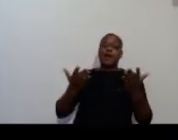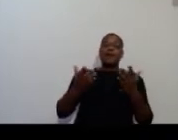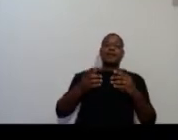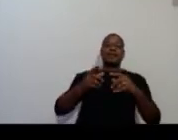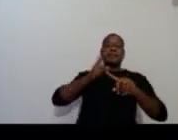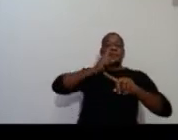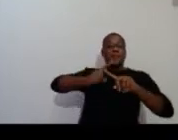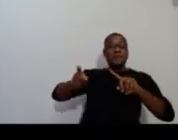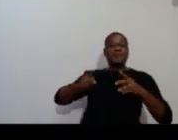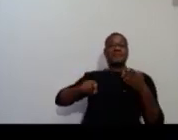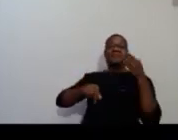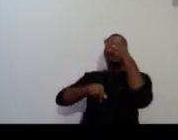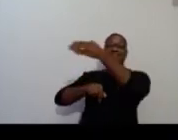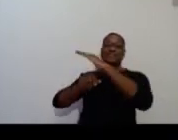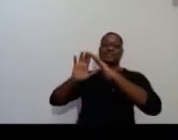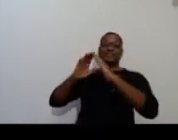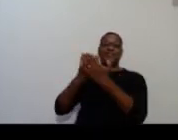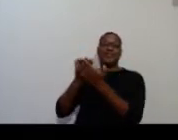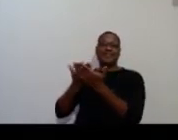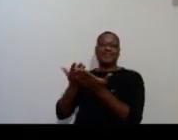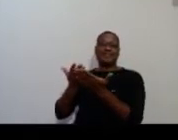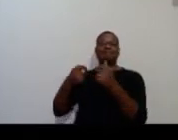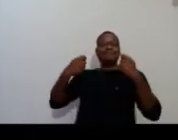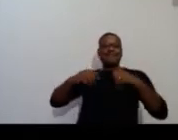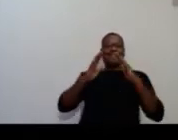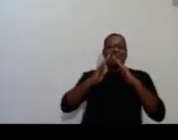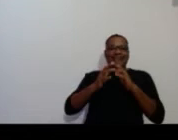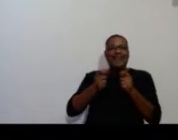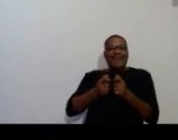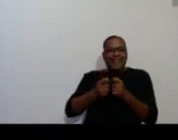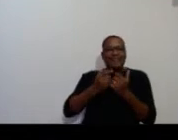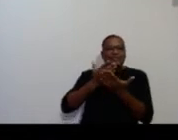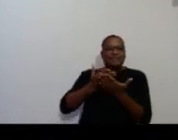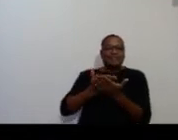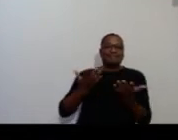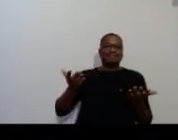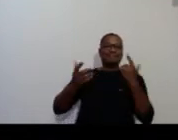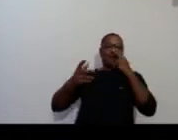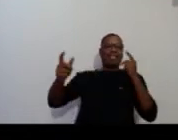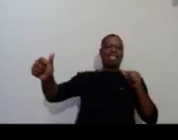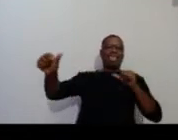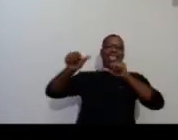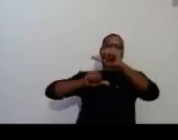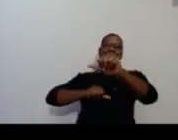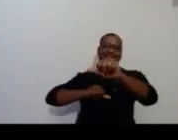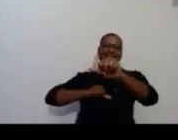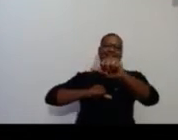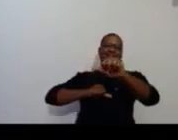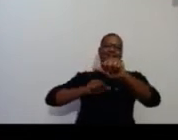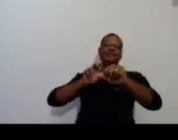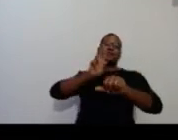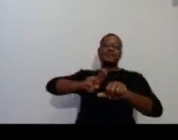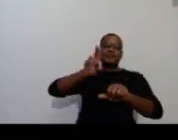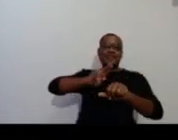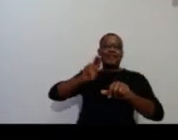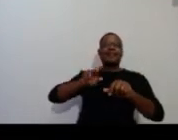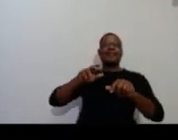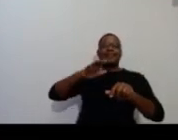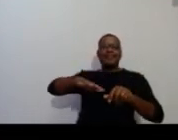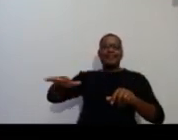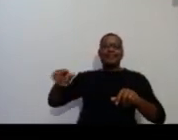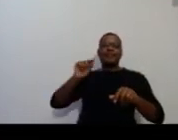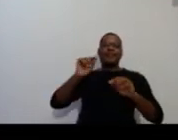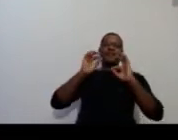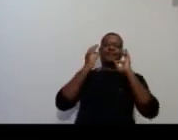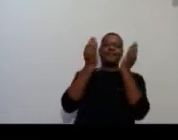todas usando o quê? O celular dos pais, se ela não tiver o dela, né? Porque muita gente já tem o seu tablet, o seu celular. Enfim. Então, hoje em dia, a aprendizagem